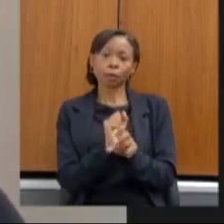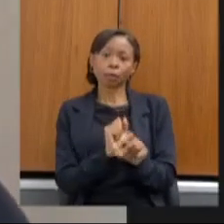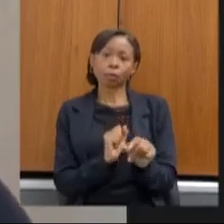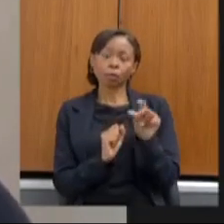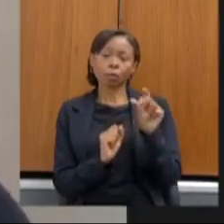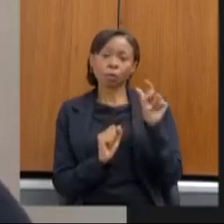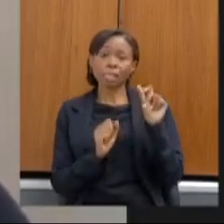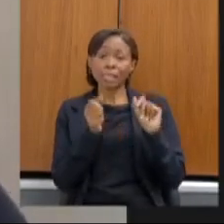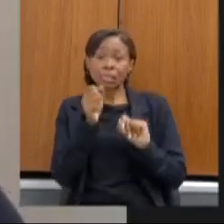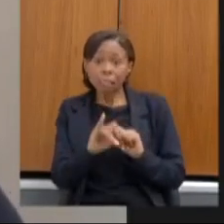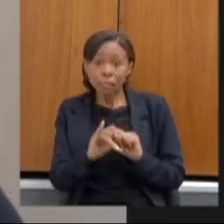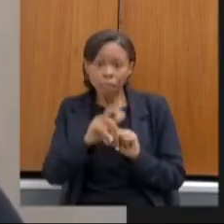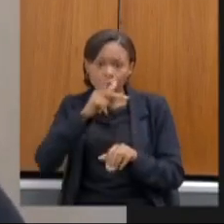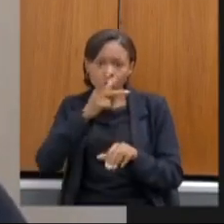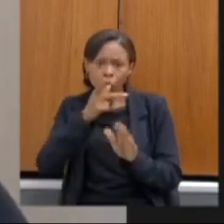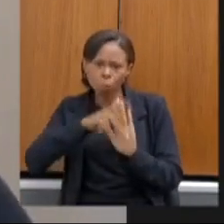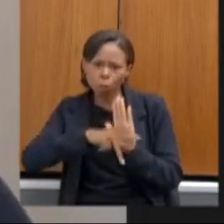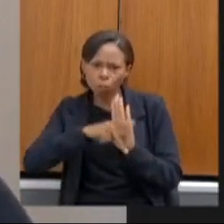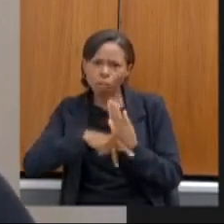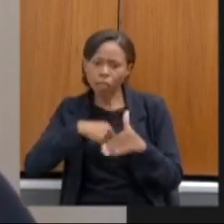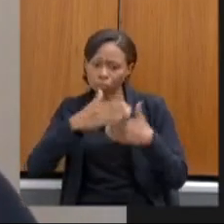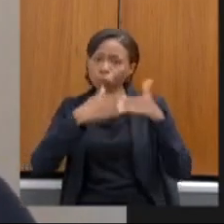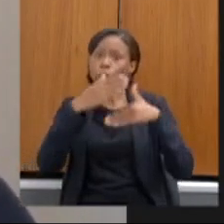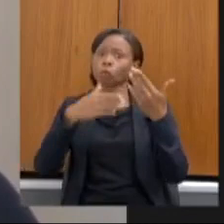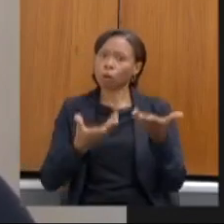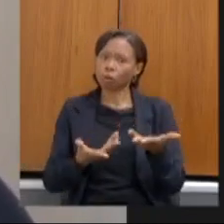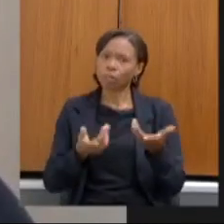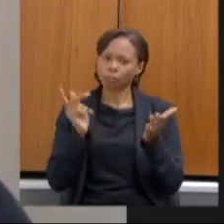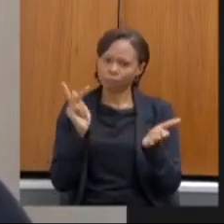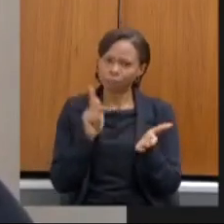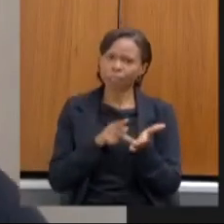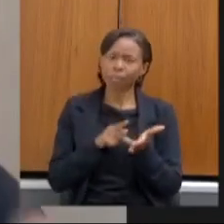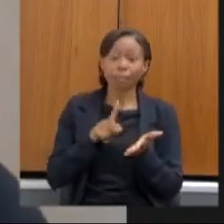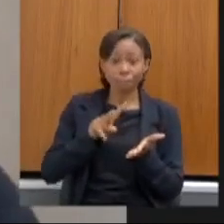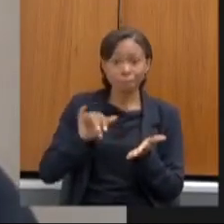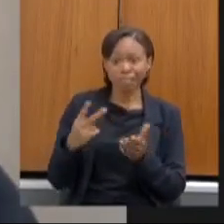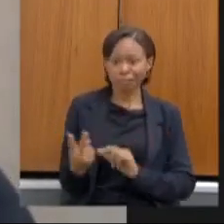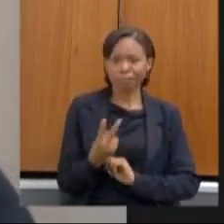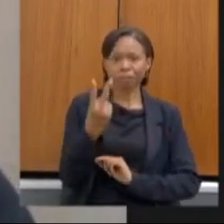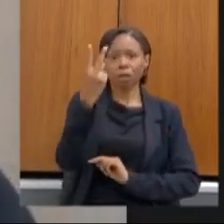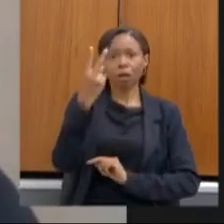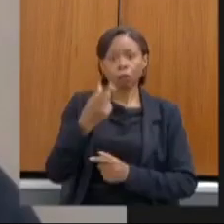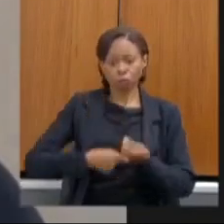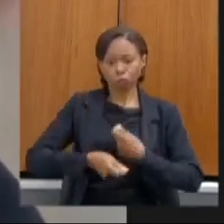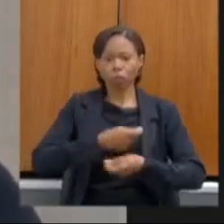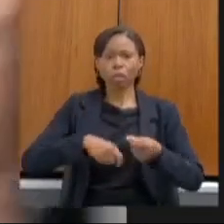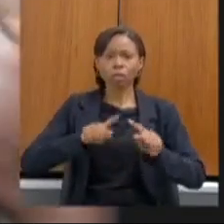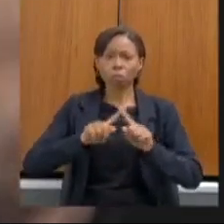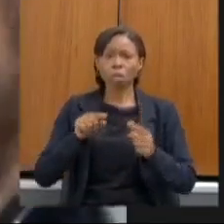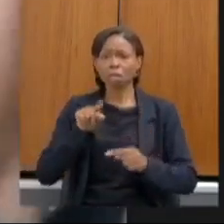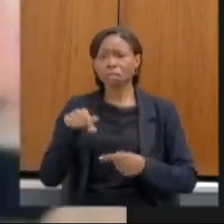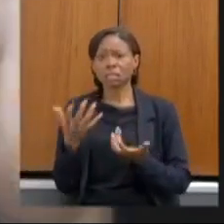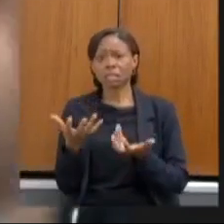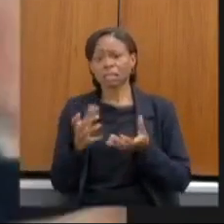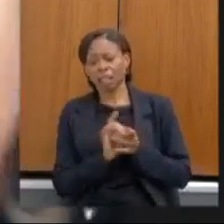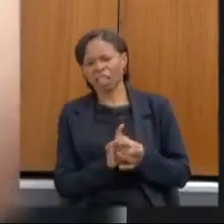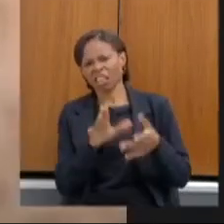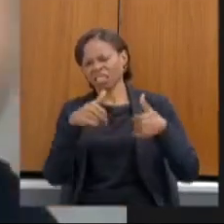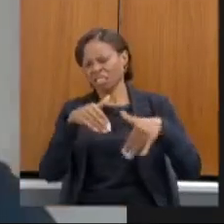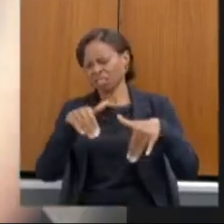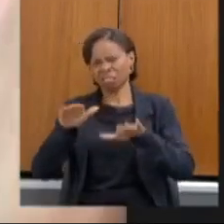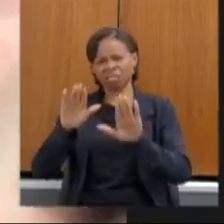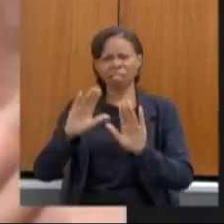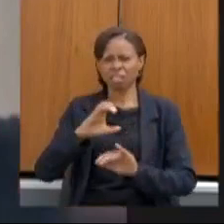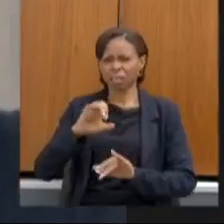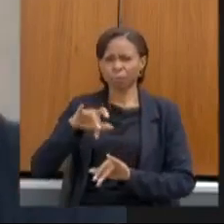forem efetivados ela vai ganhar valor de mercado parece que ele nós ficar livre tá aqui ó Hoje a gente vai ficar livre logo